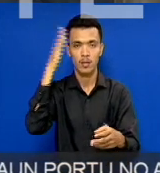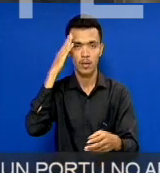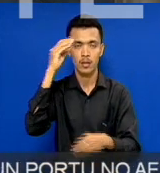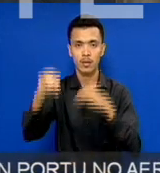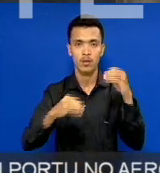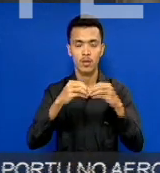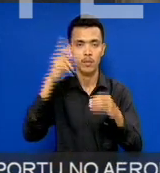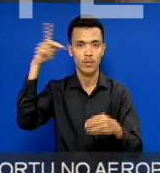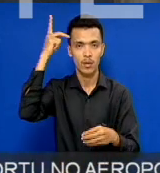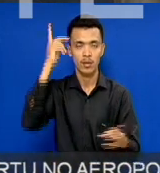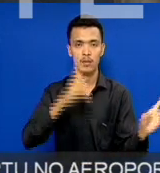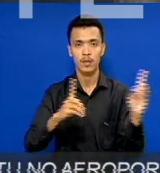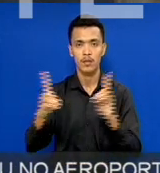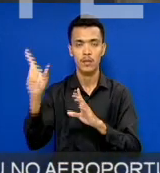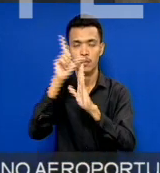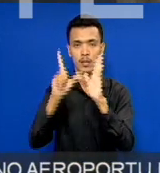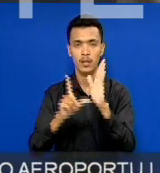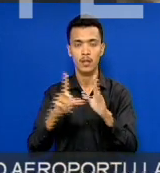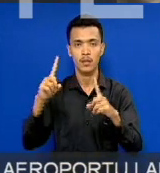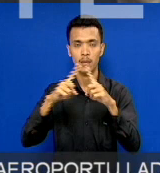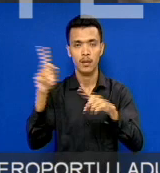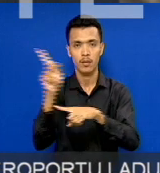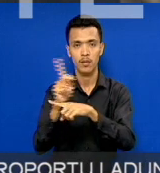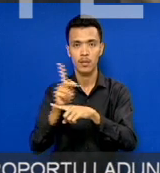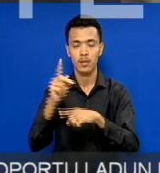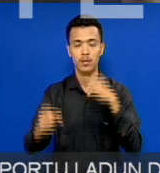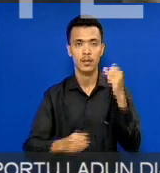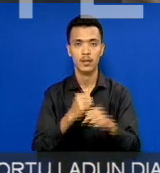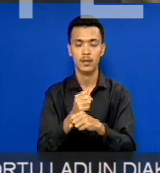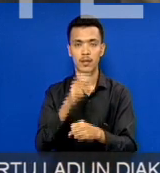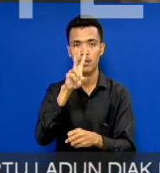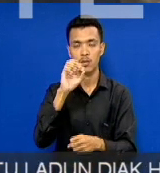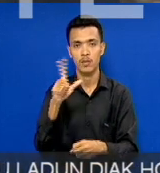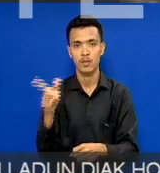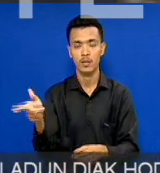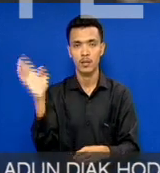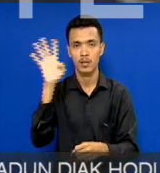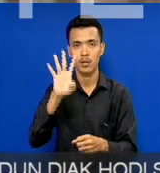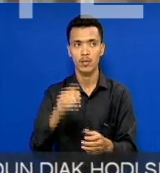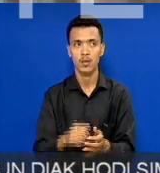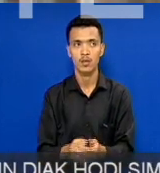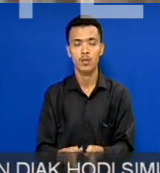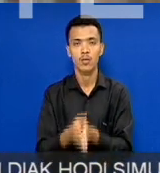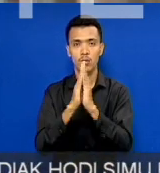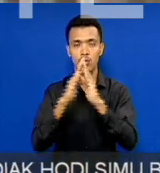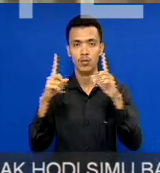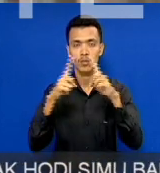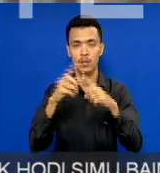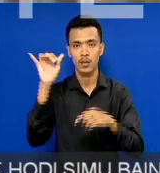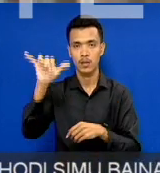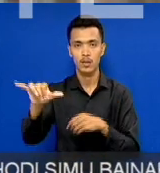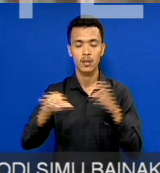a política produz lei ba comércio no indústria e atina rinrua ruanulo resinhat. Husu basira kon basira